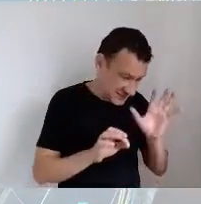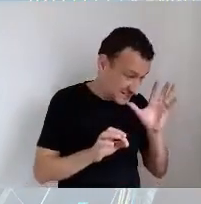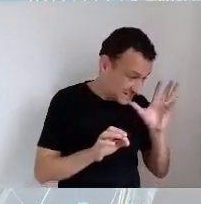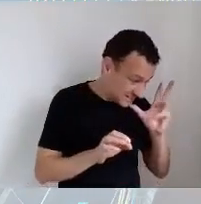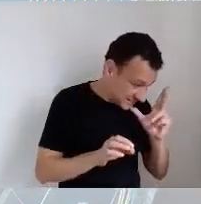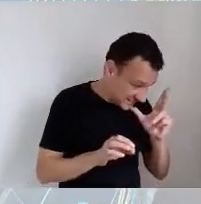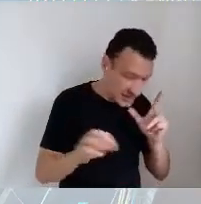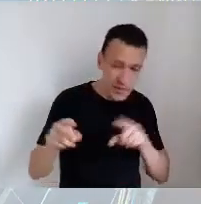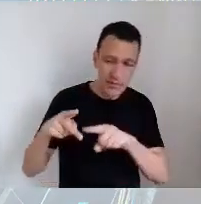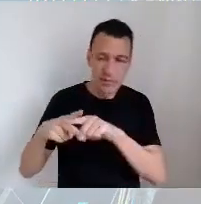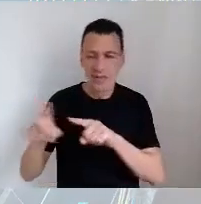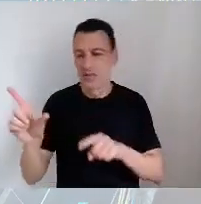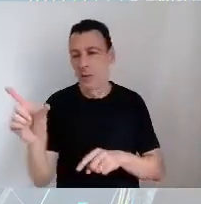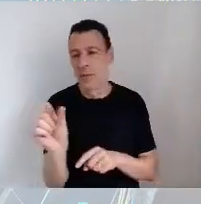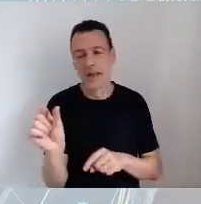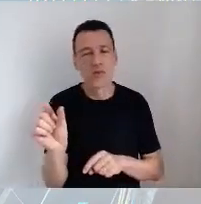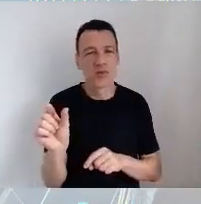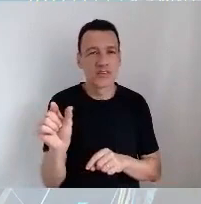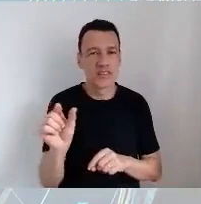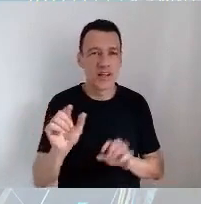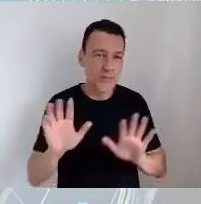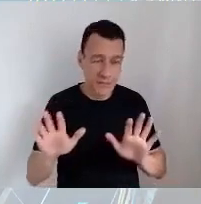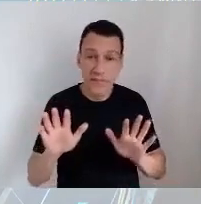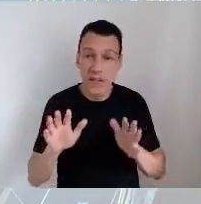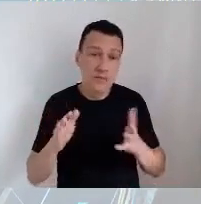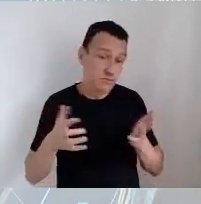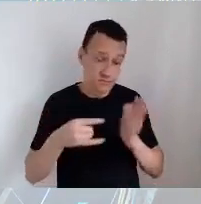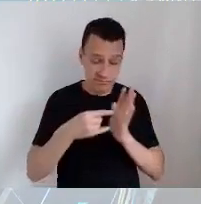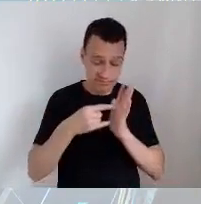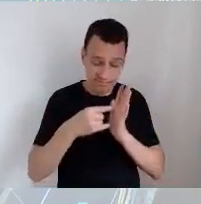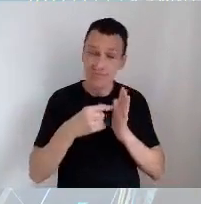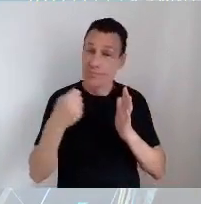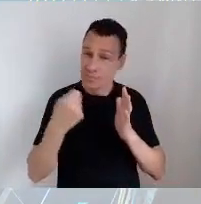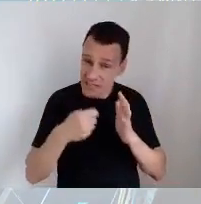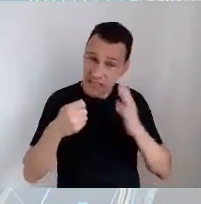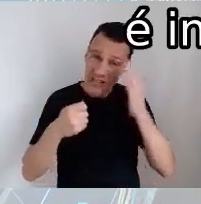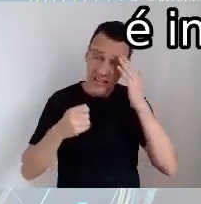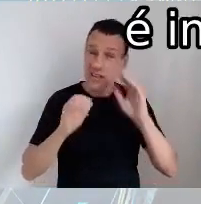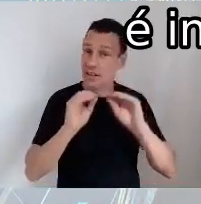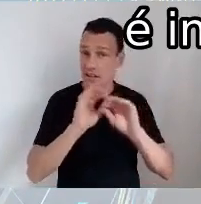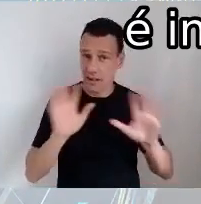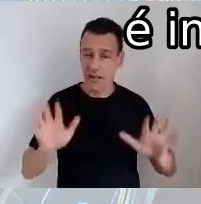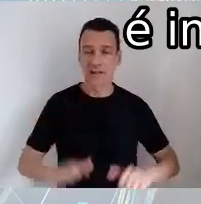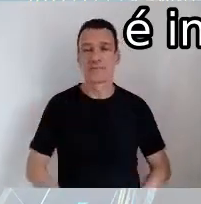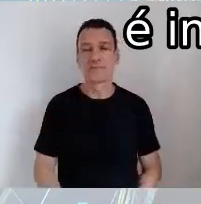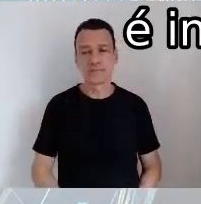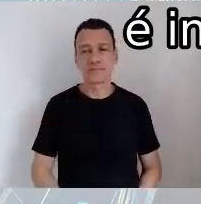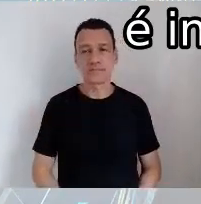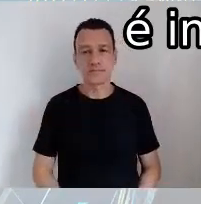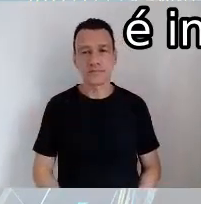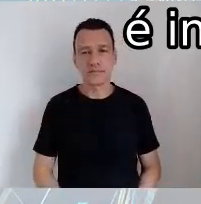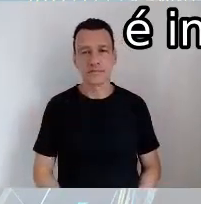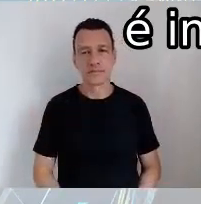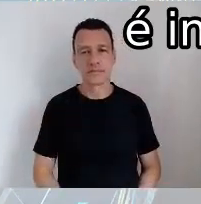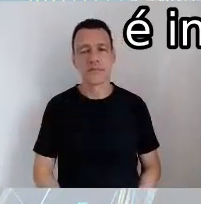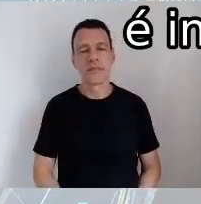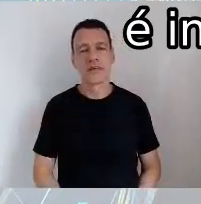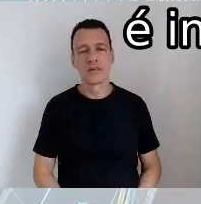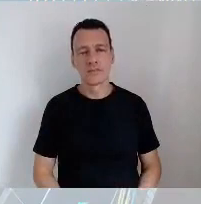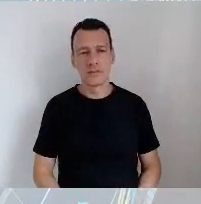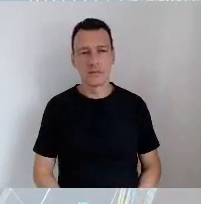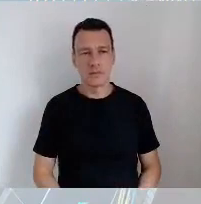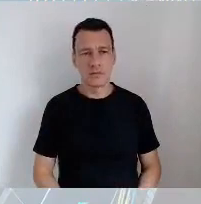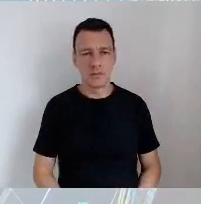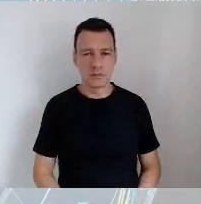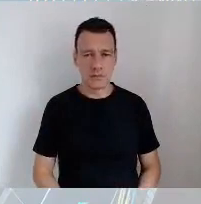desenvolvedor eficiente precisa ter em mente A partir dessa perspectiva é interessante a gente entender inclusive o que que torna um software